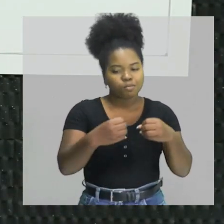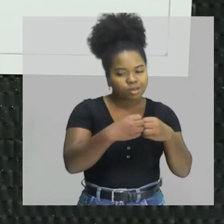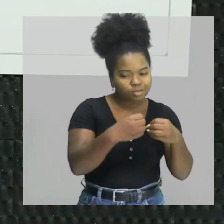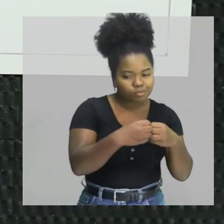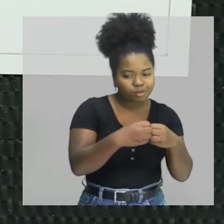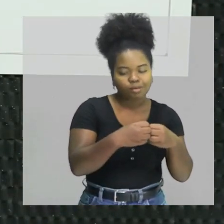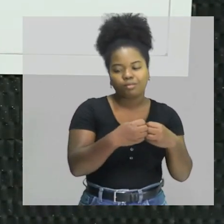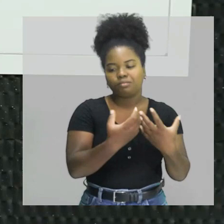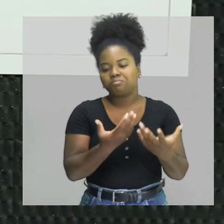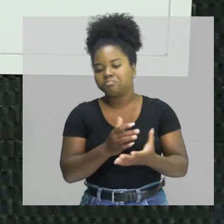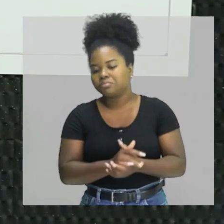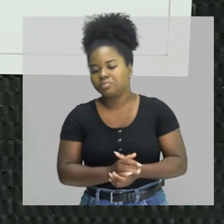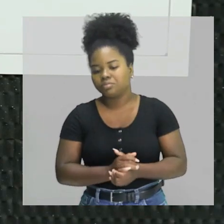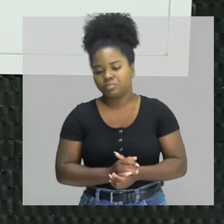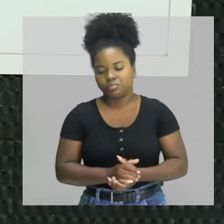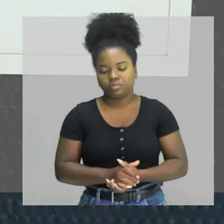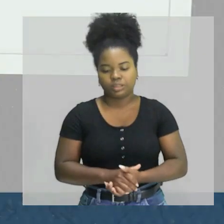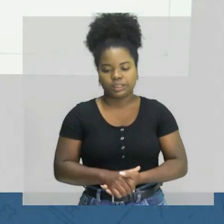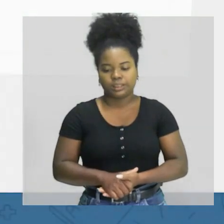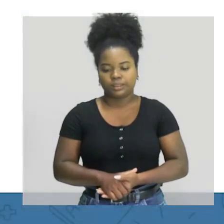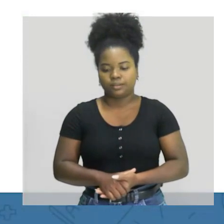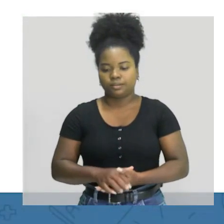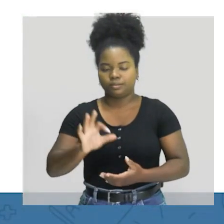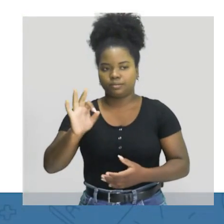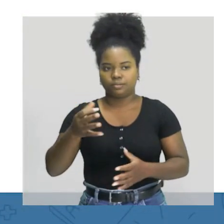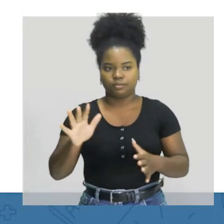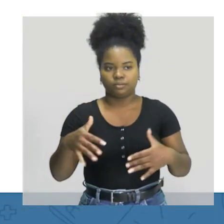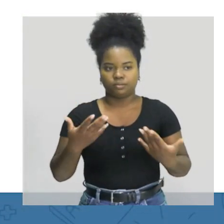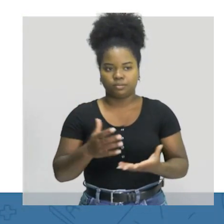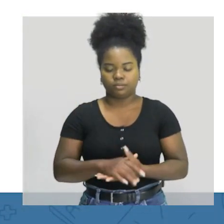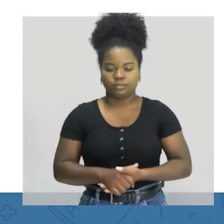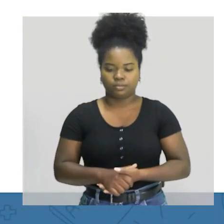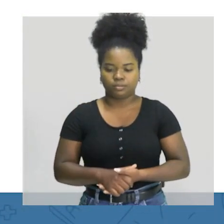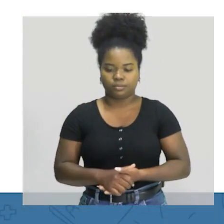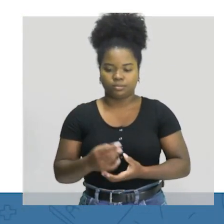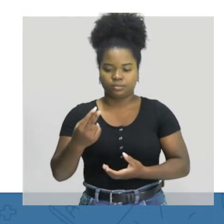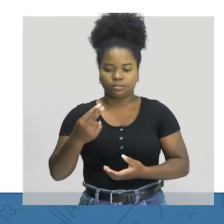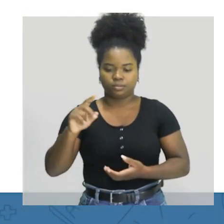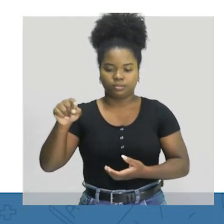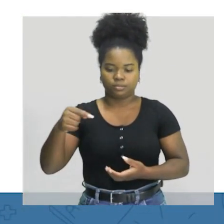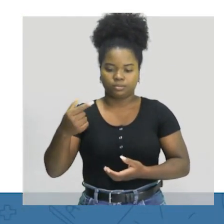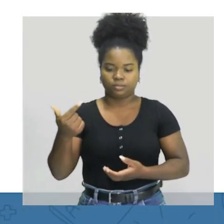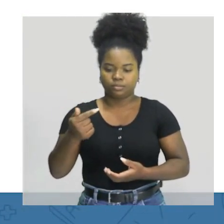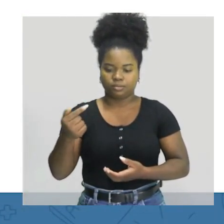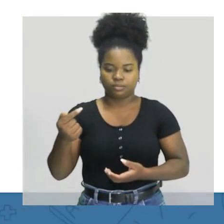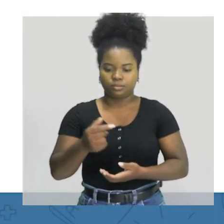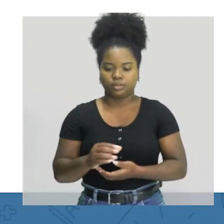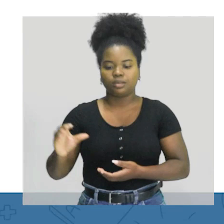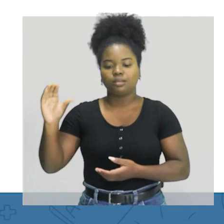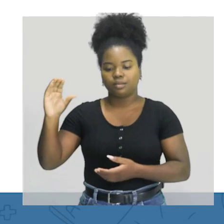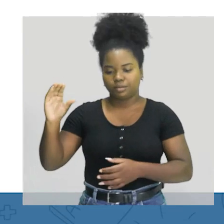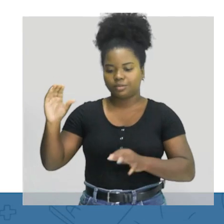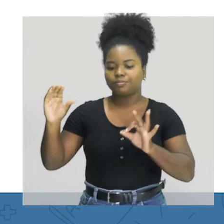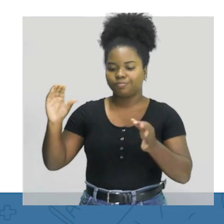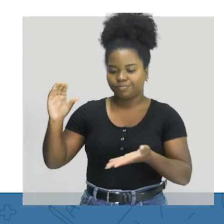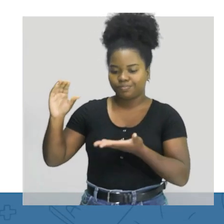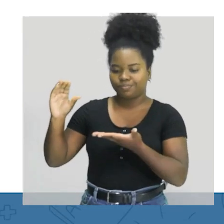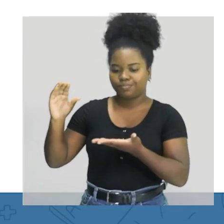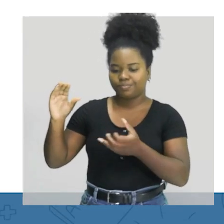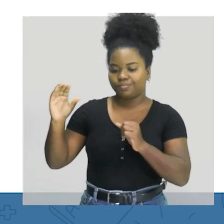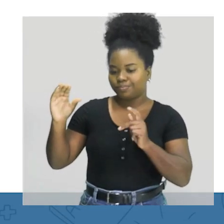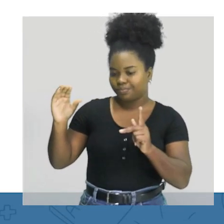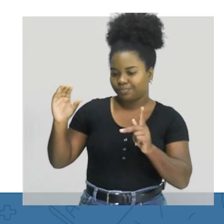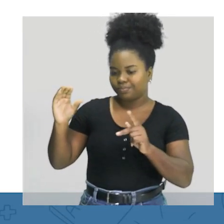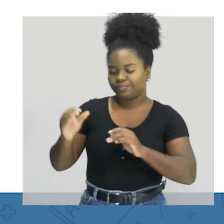aproximado, aí no caso é a resposta correta, 2,17, mais próximo é a letra C. Beleza,